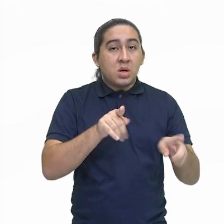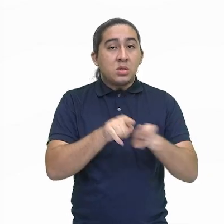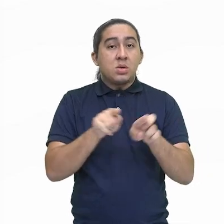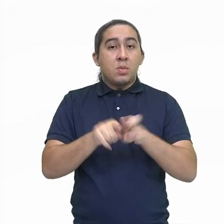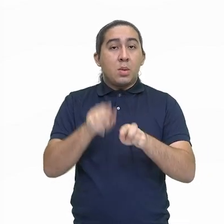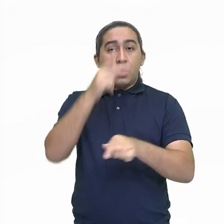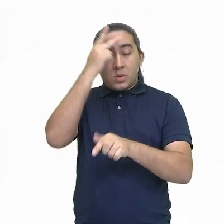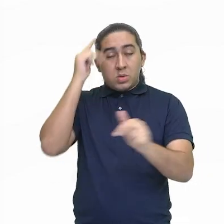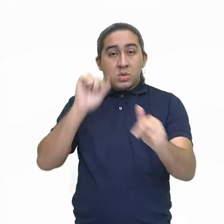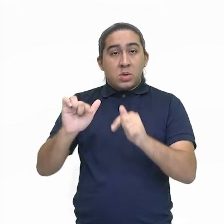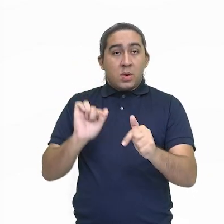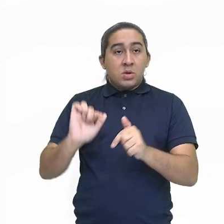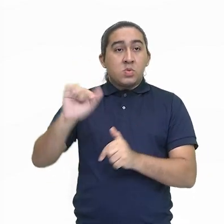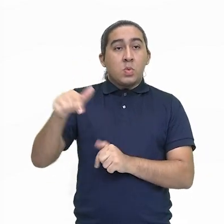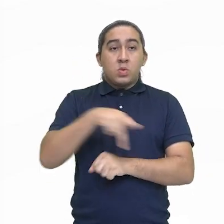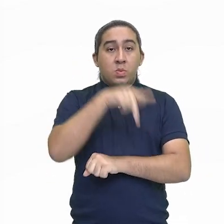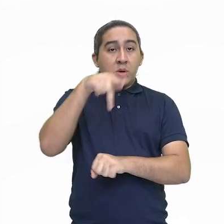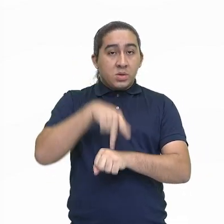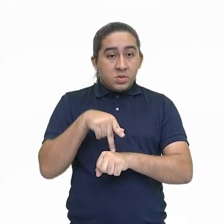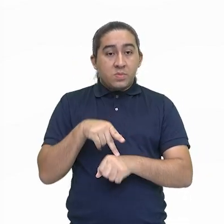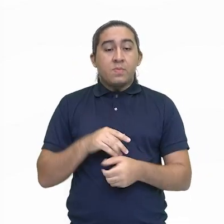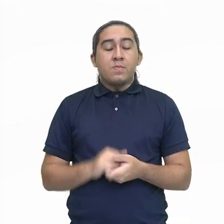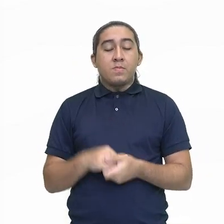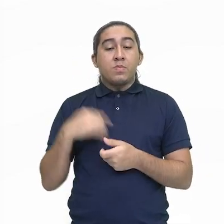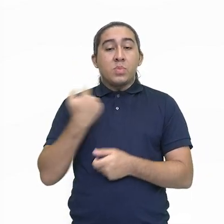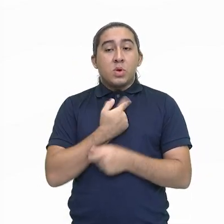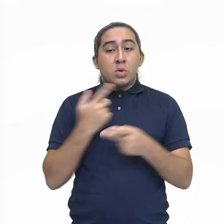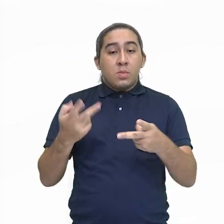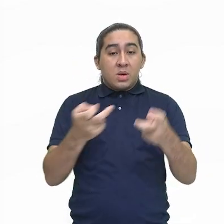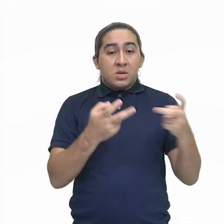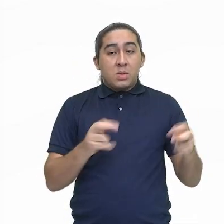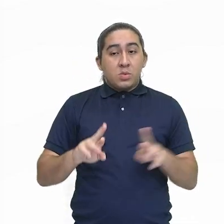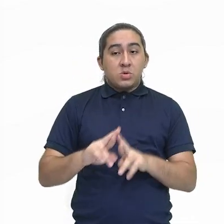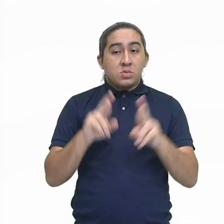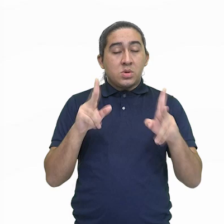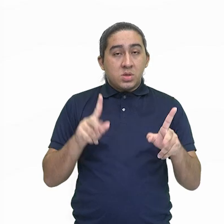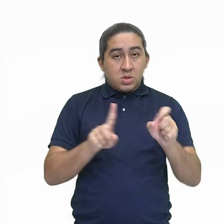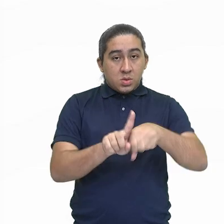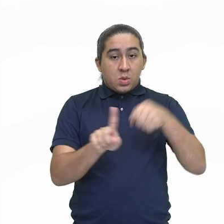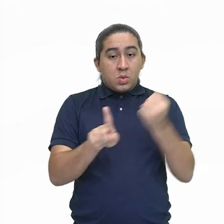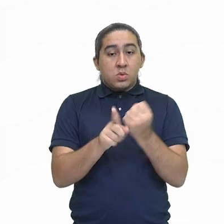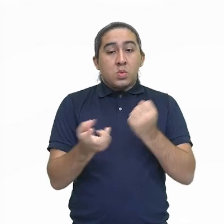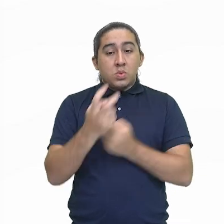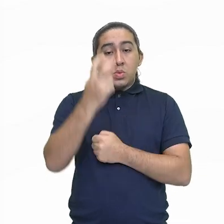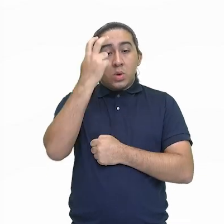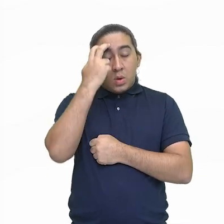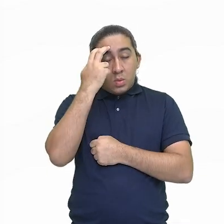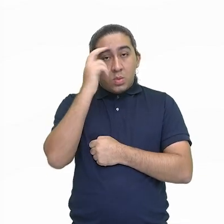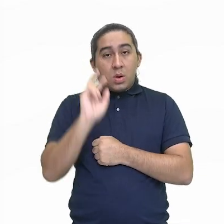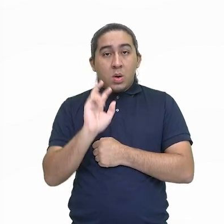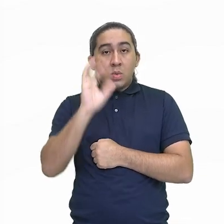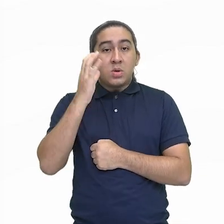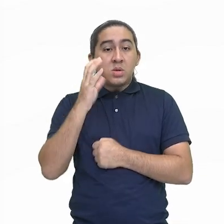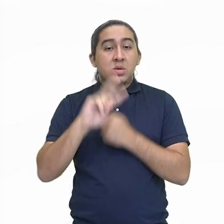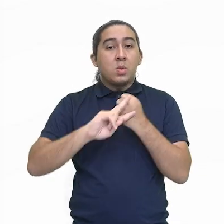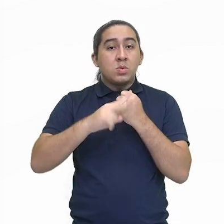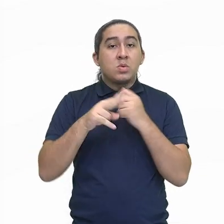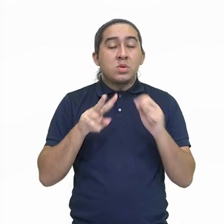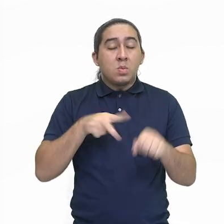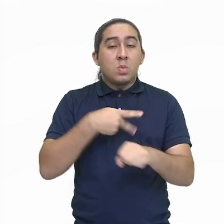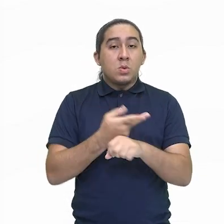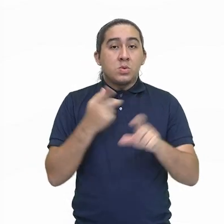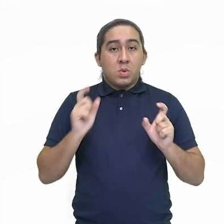estrangeiros. A gente vai observar essas diferenças socioculturais, o que vai acabar ocasionando